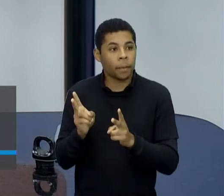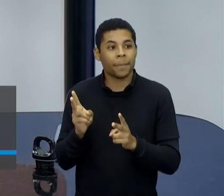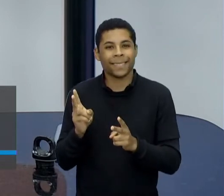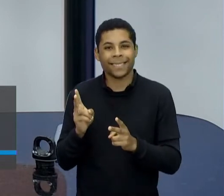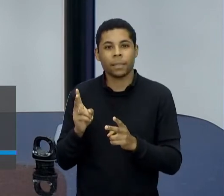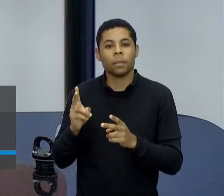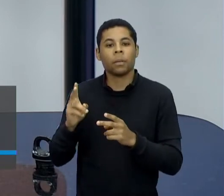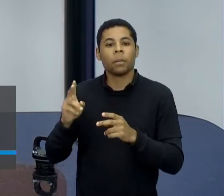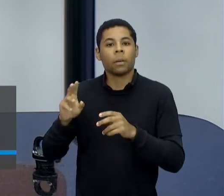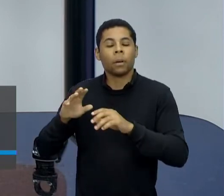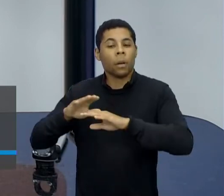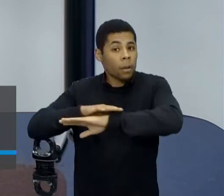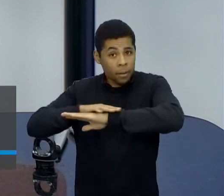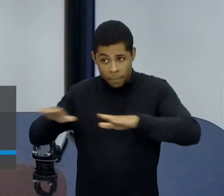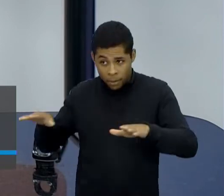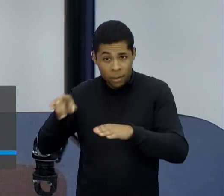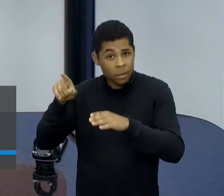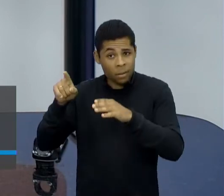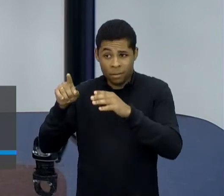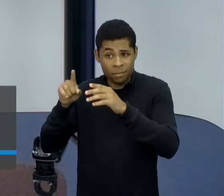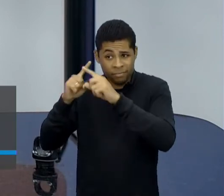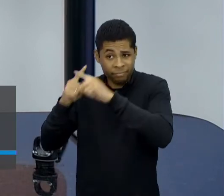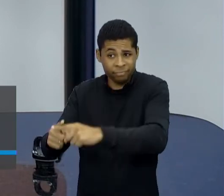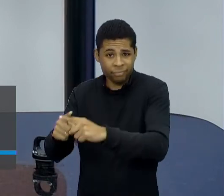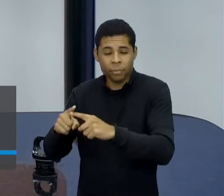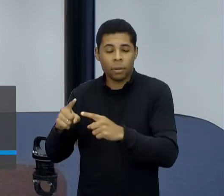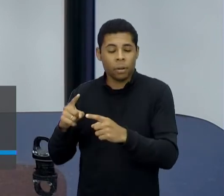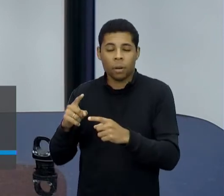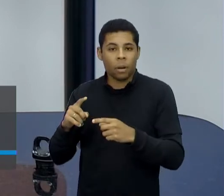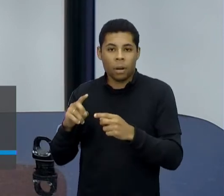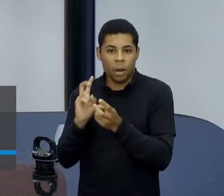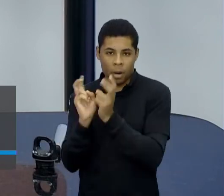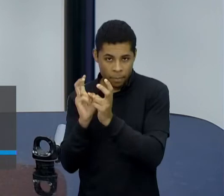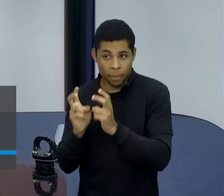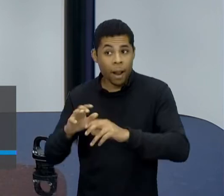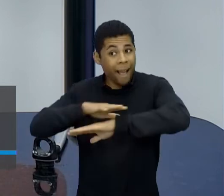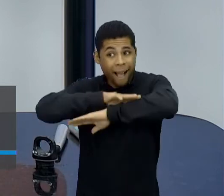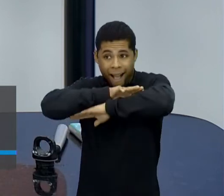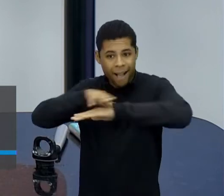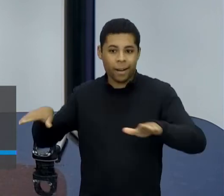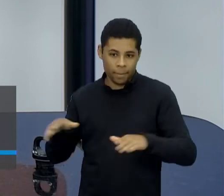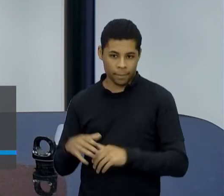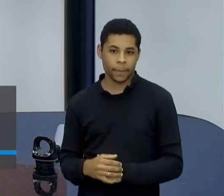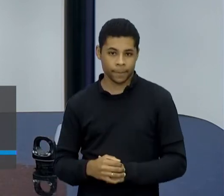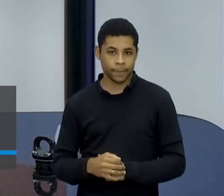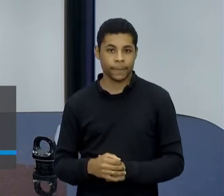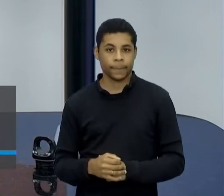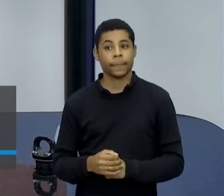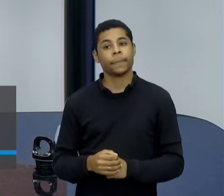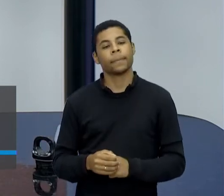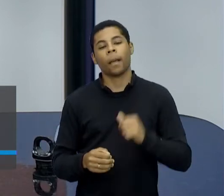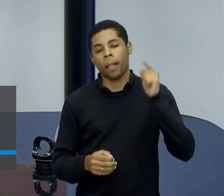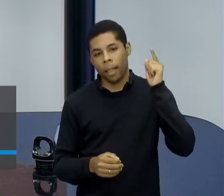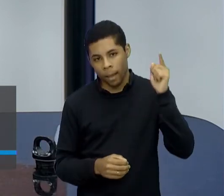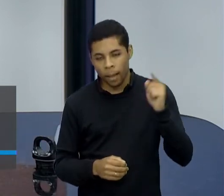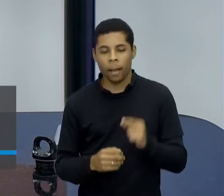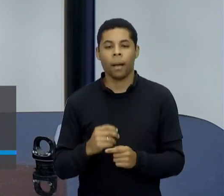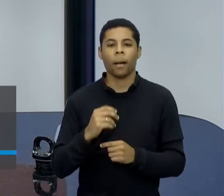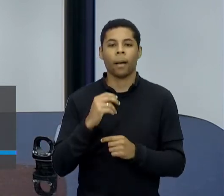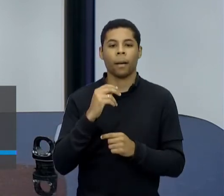capoeira. O intuito era acabar com a capoeira. E aí, lá em Porto Seguro, o